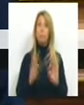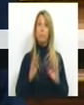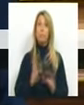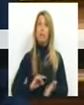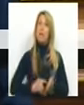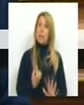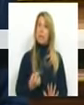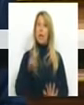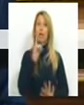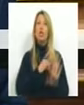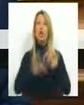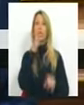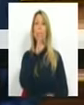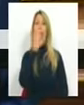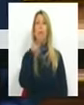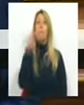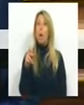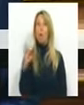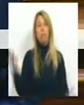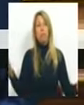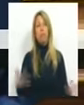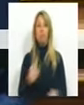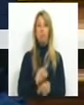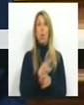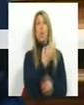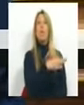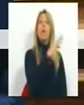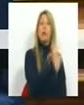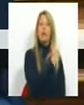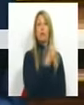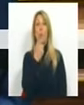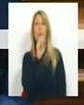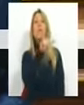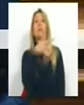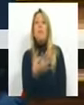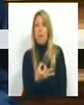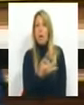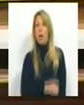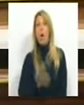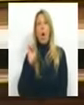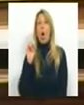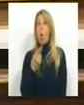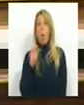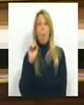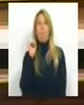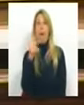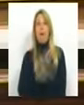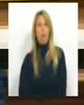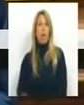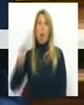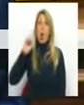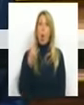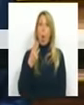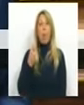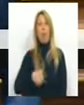absolutamente necessária, Sr. Deputada Paula Santos, nem o PS, nem o Partido Comunista, nem o Partido Ecologista aos Verdes, nem